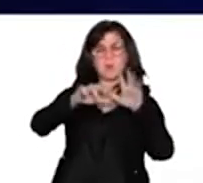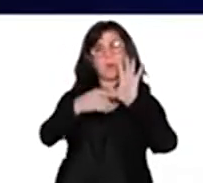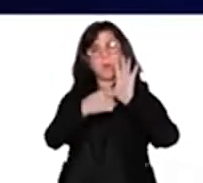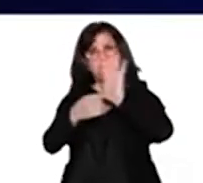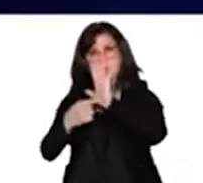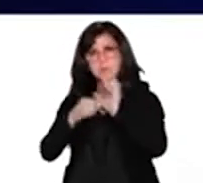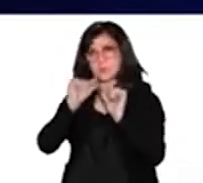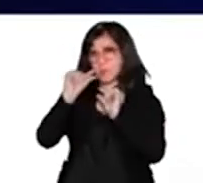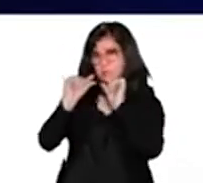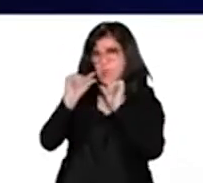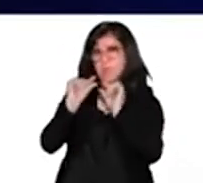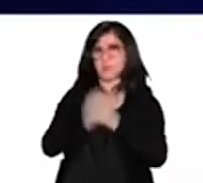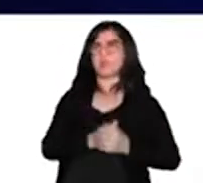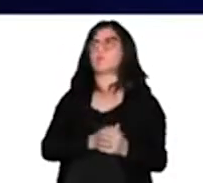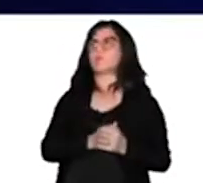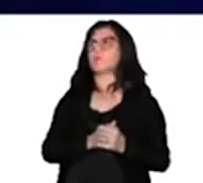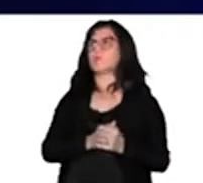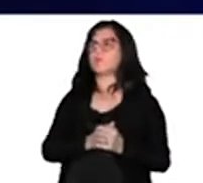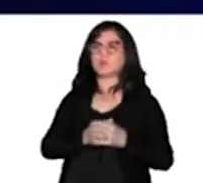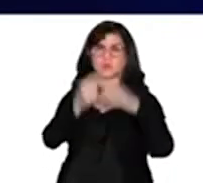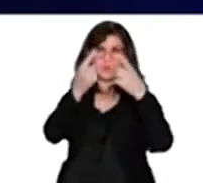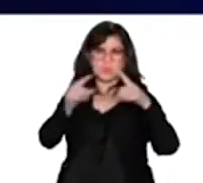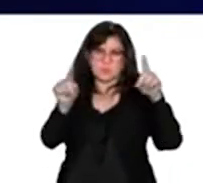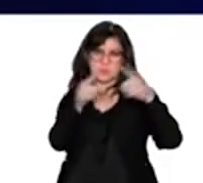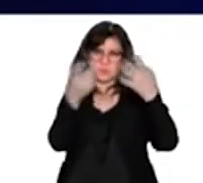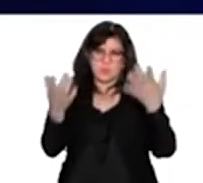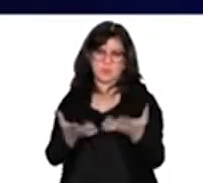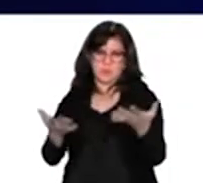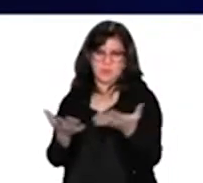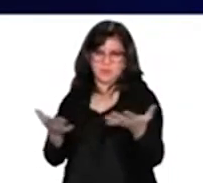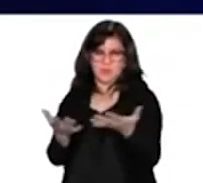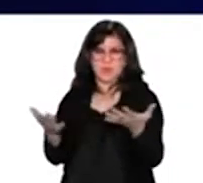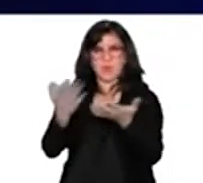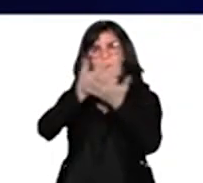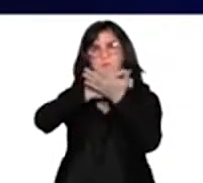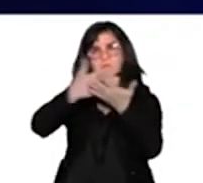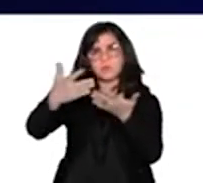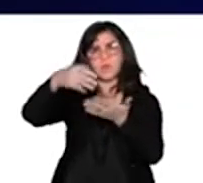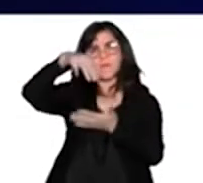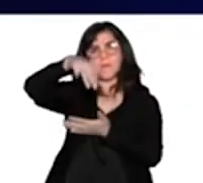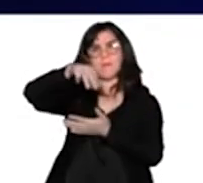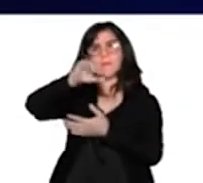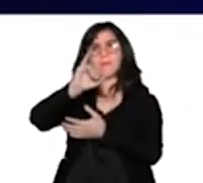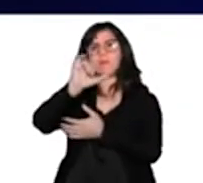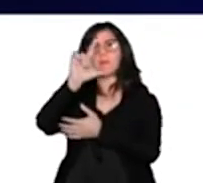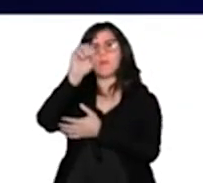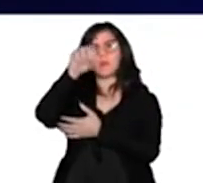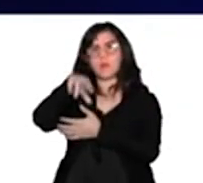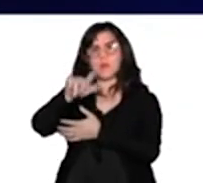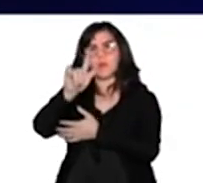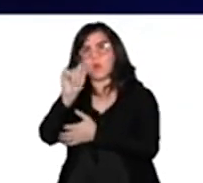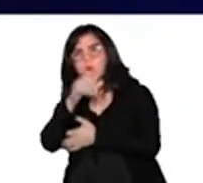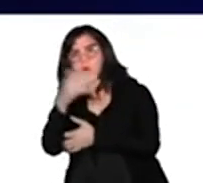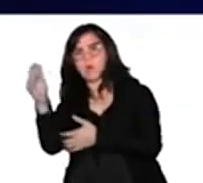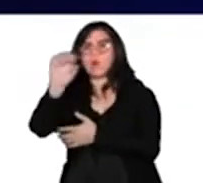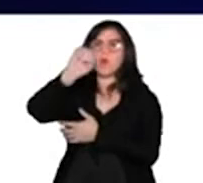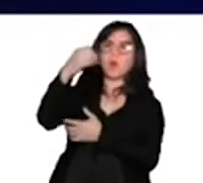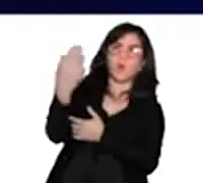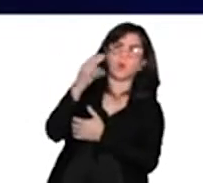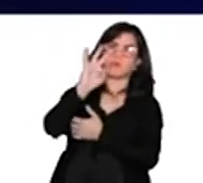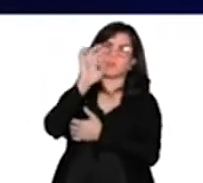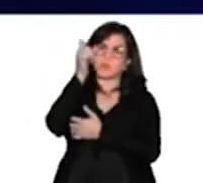pouquinho desses ritmos agora, começando pela milonga ou tango. Então, o